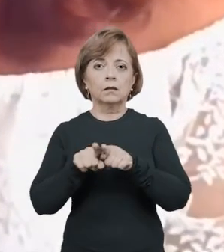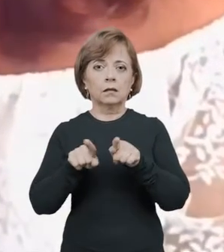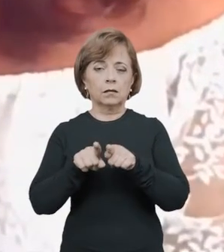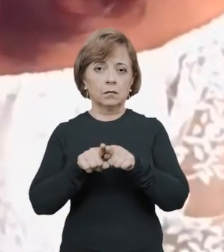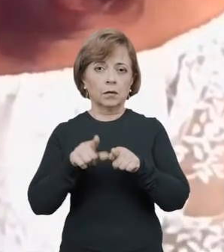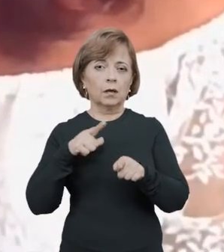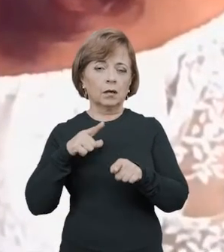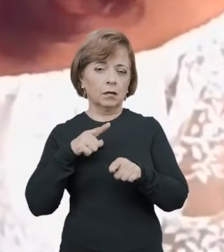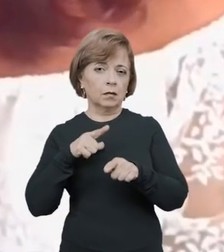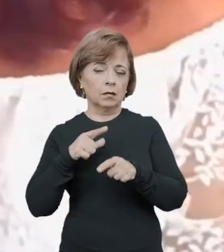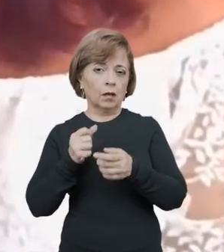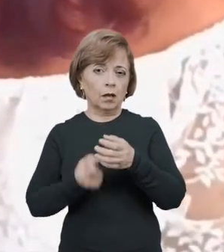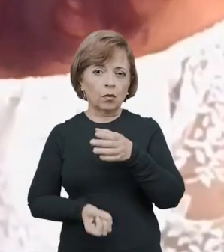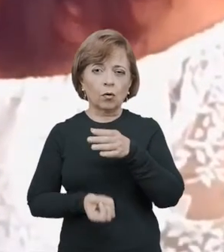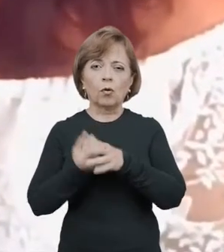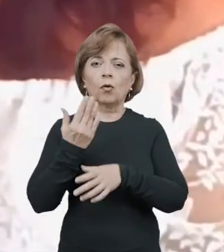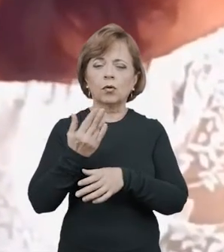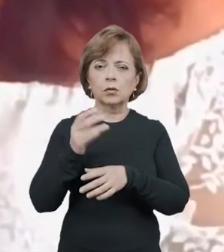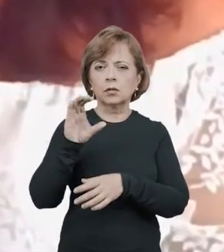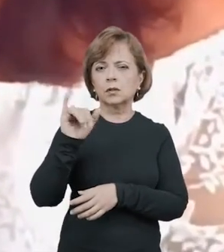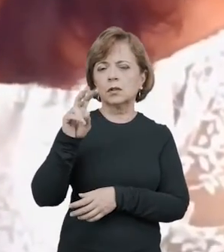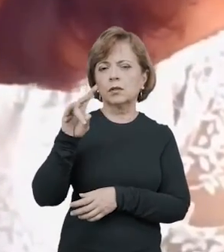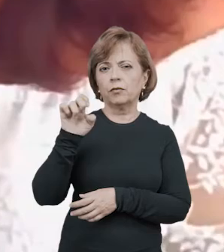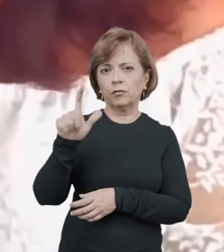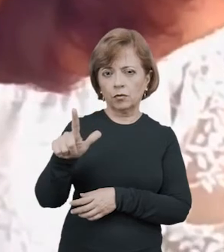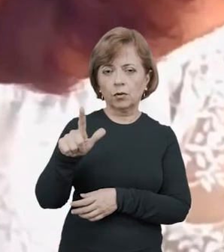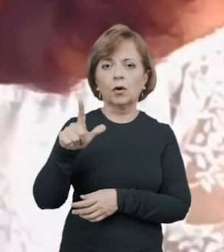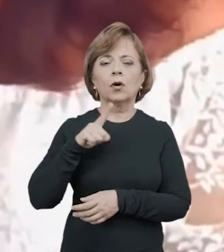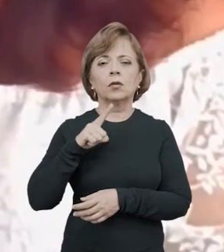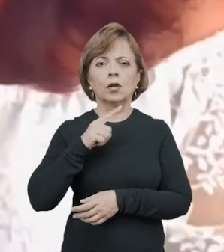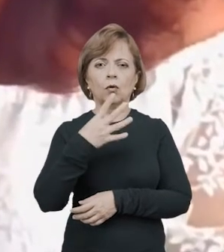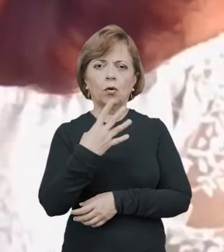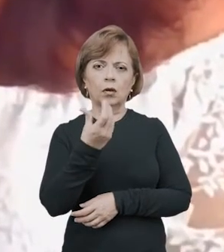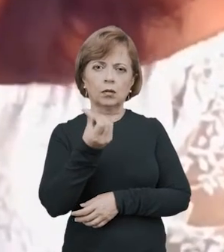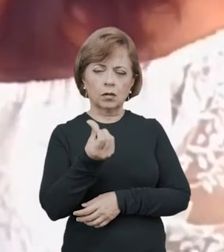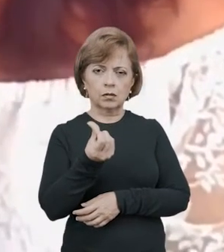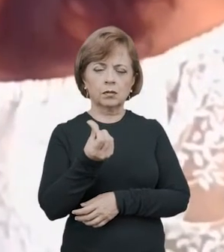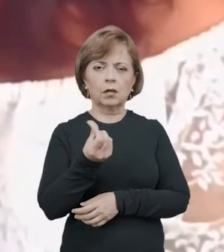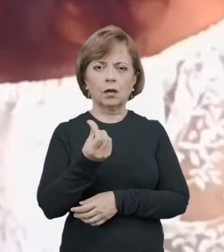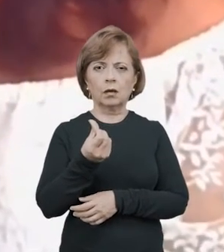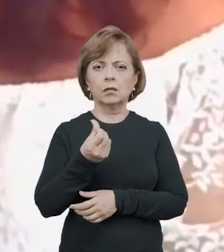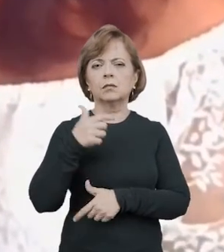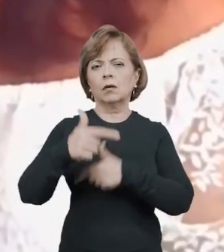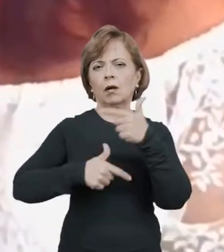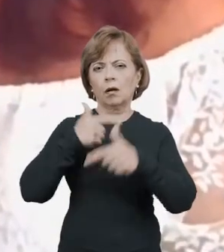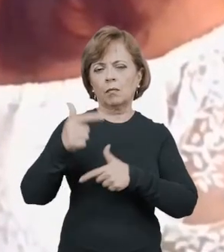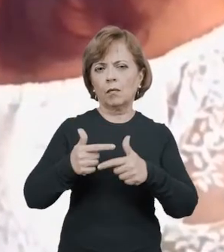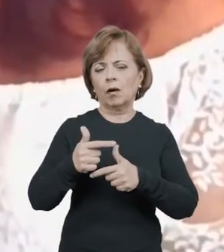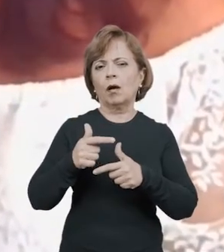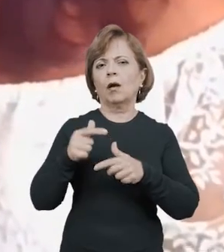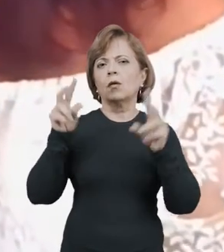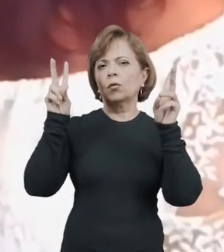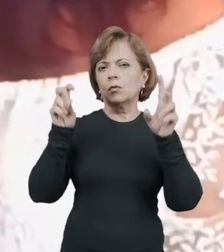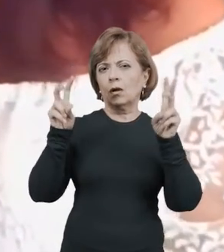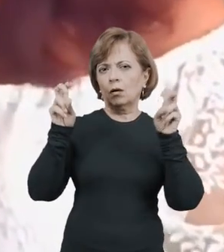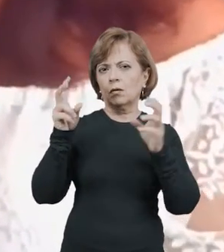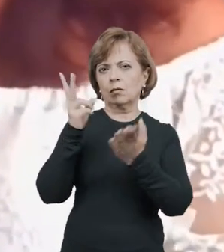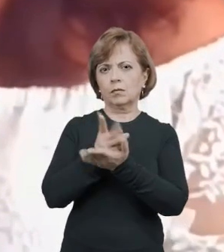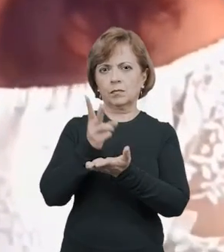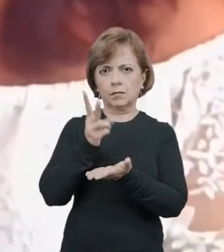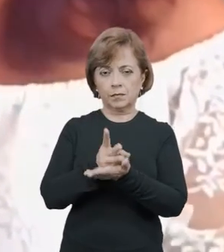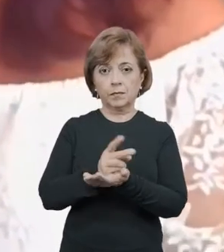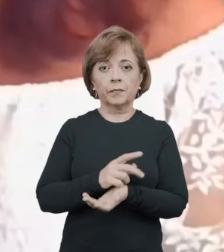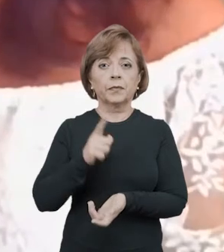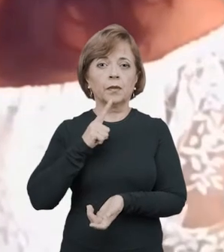tramitou também na assessoria originária civil cerca de 46 procedimentos que também envolviam esse tema. Já na